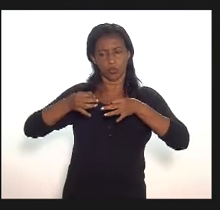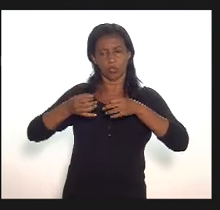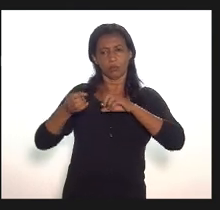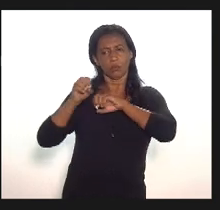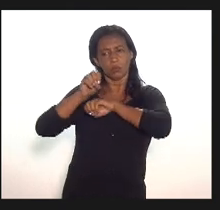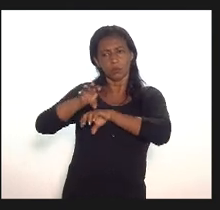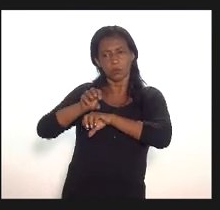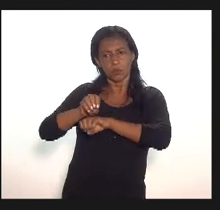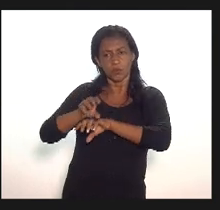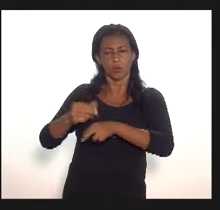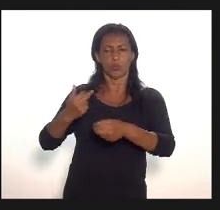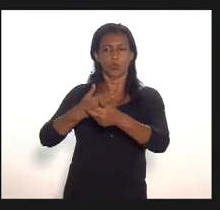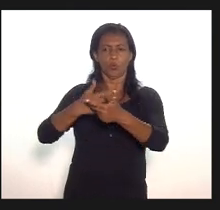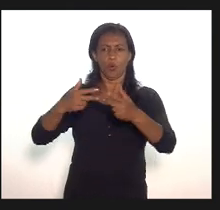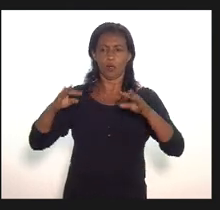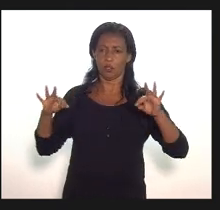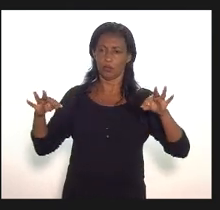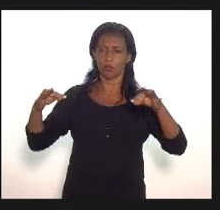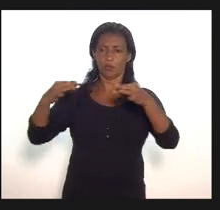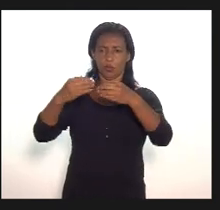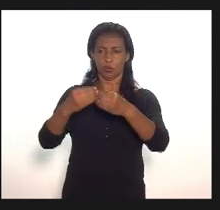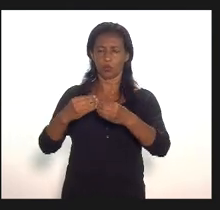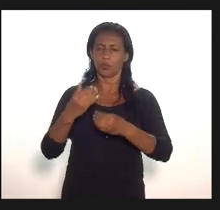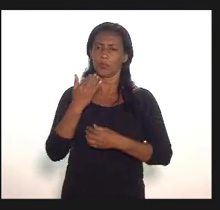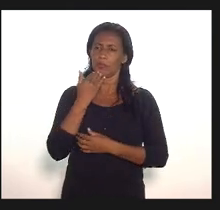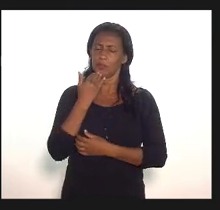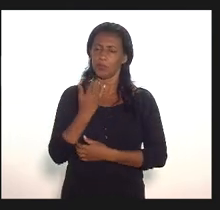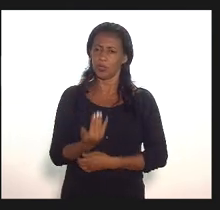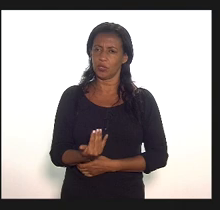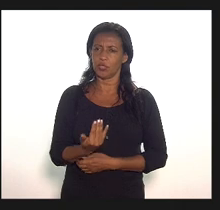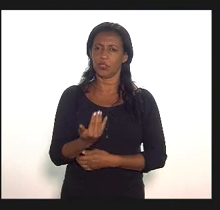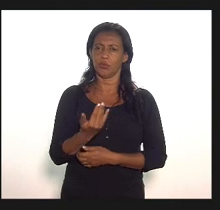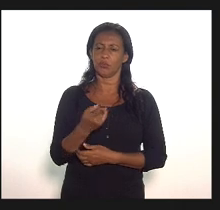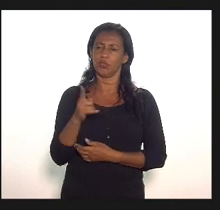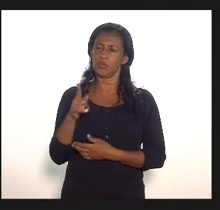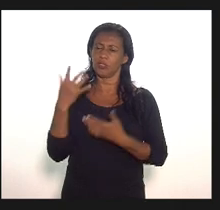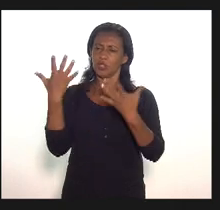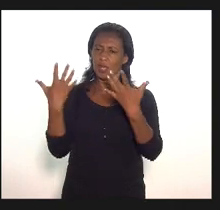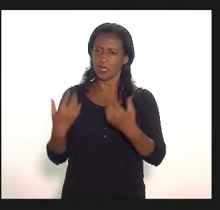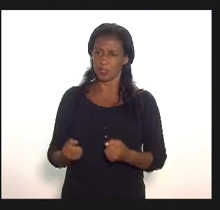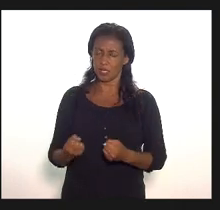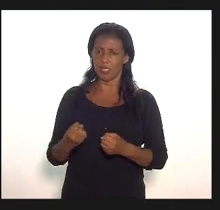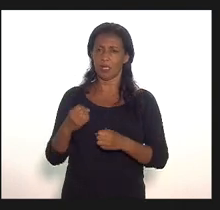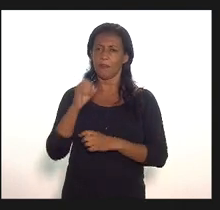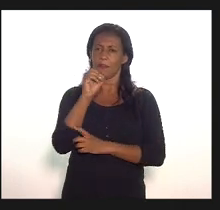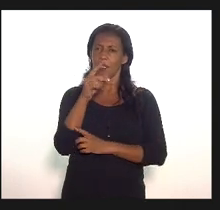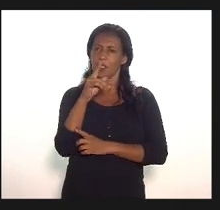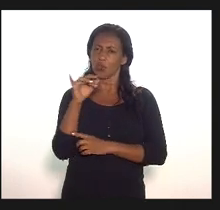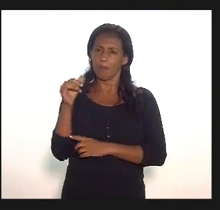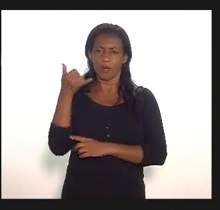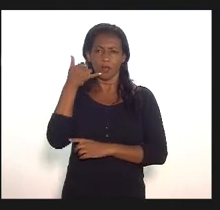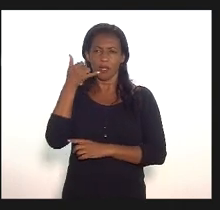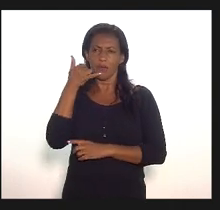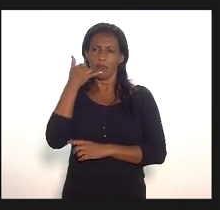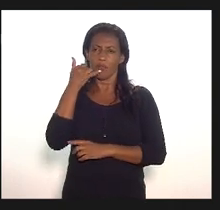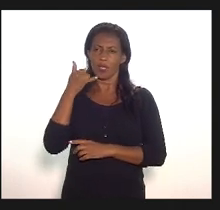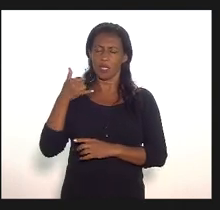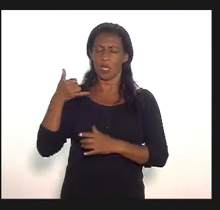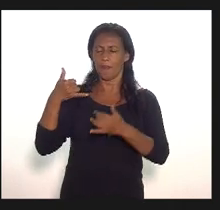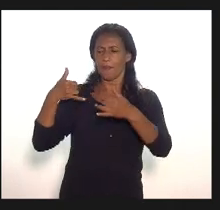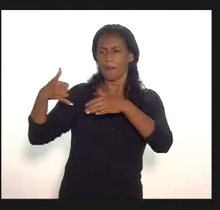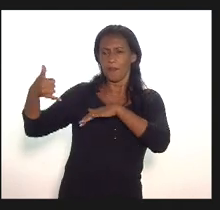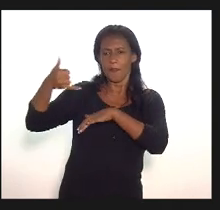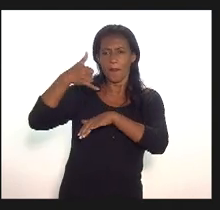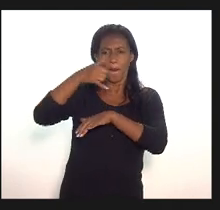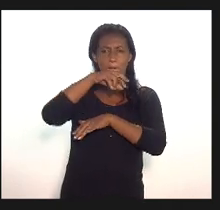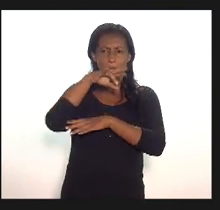de qualidade para todos, solicitamos que seja considerada pelas operadoras de telefonia móvel que atuam no